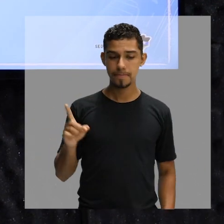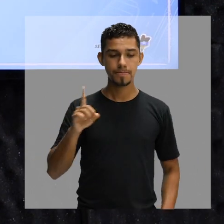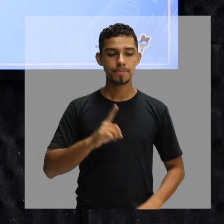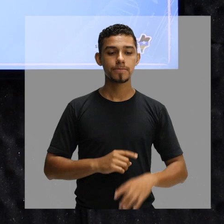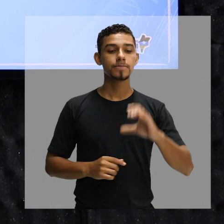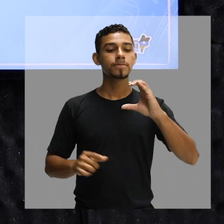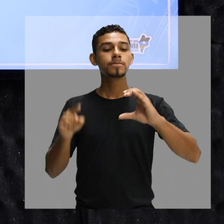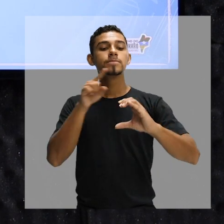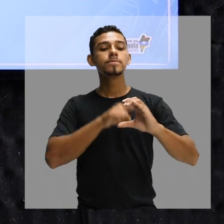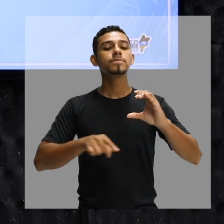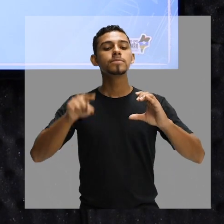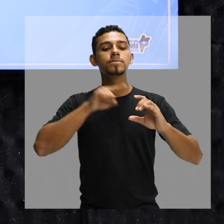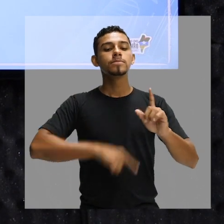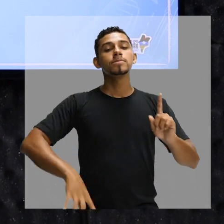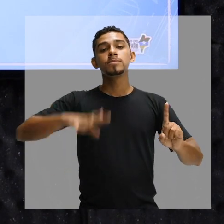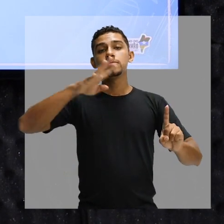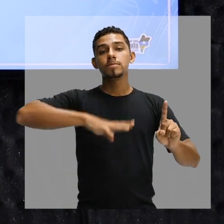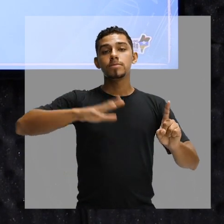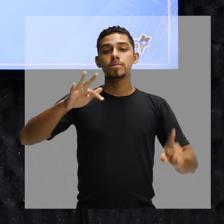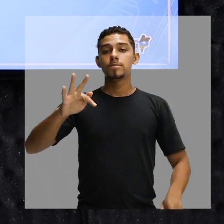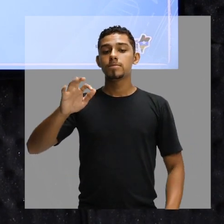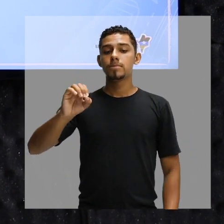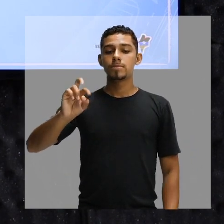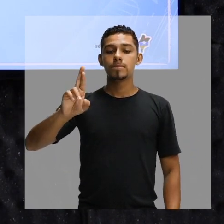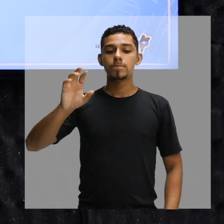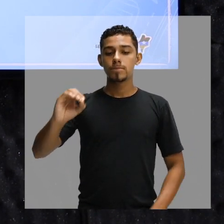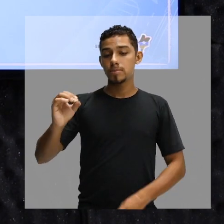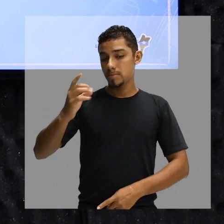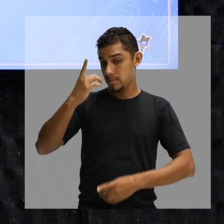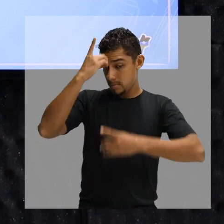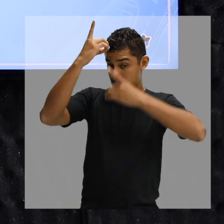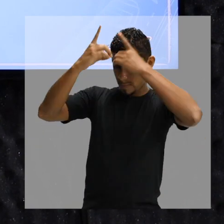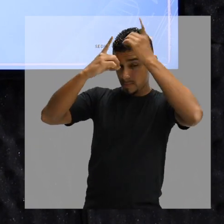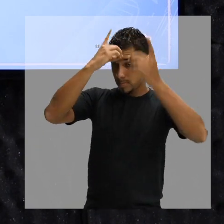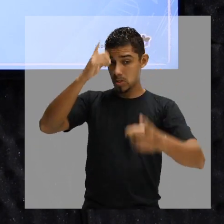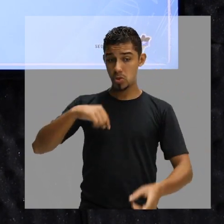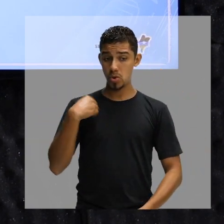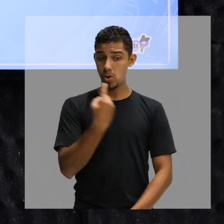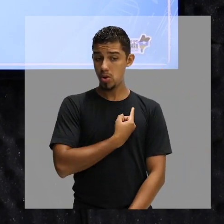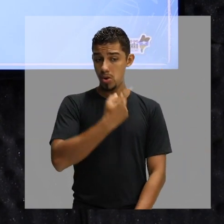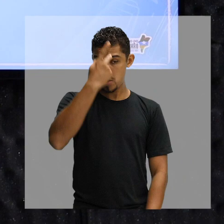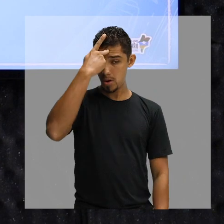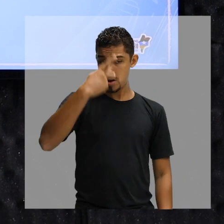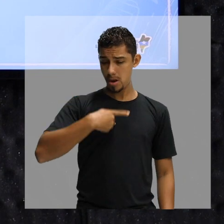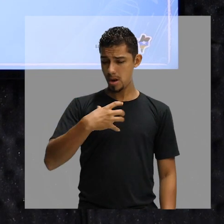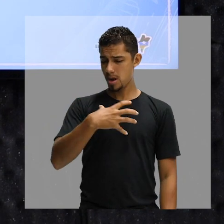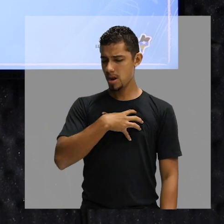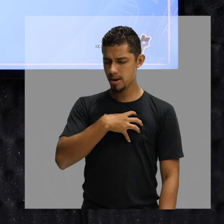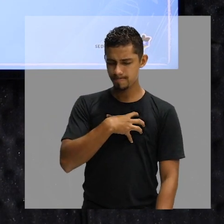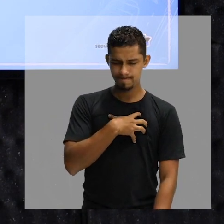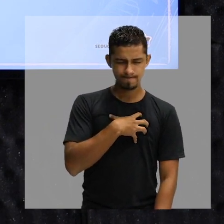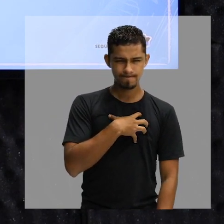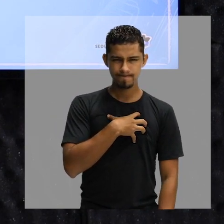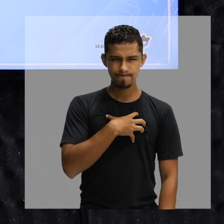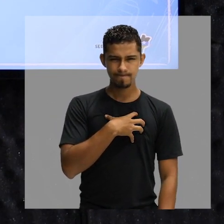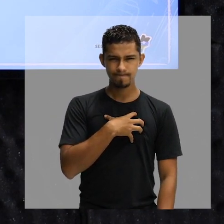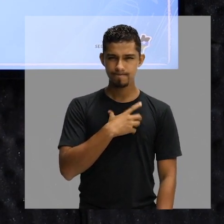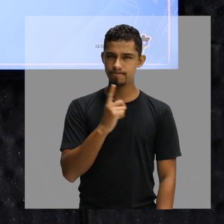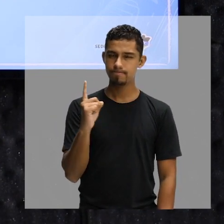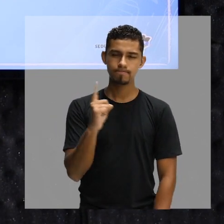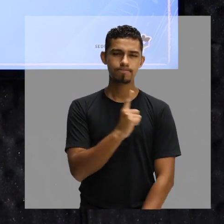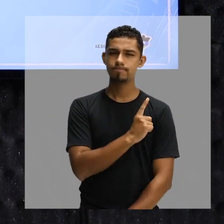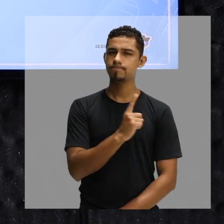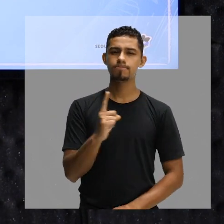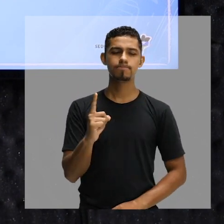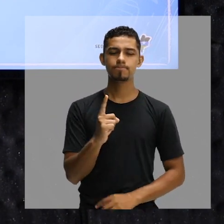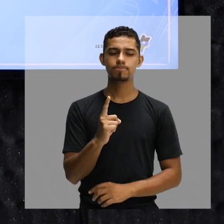Na letra C, os ídolos do foro são as ideias formadas por nós por meio de nossos sentidos? Não, tem nada a ver, os ídolos do foro têm um